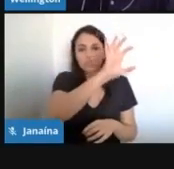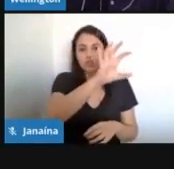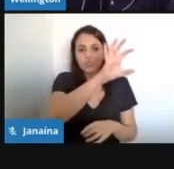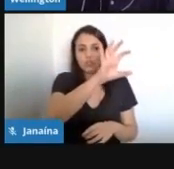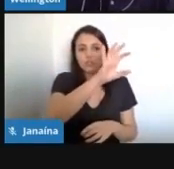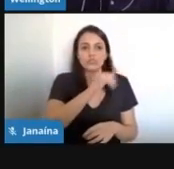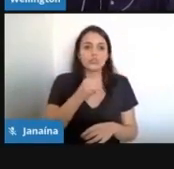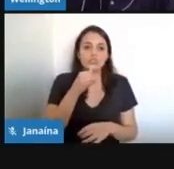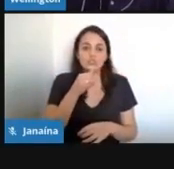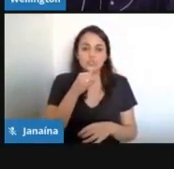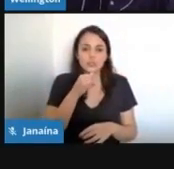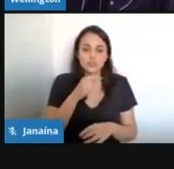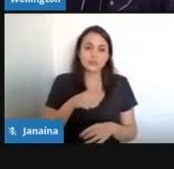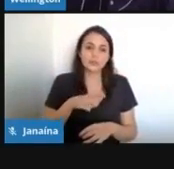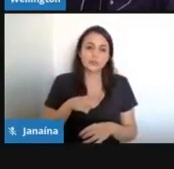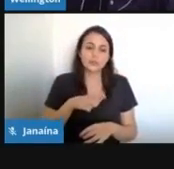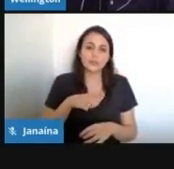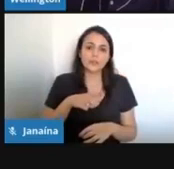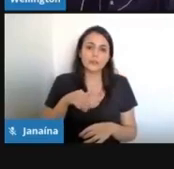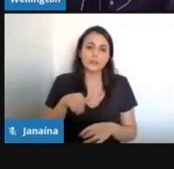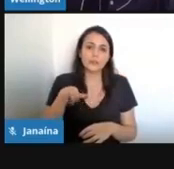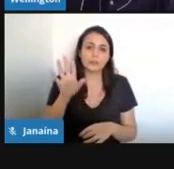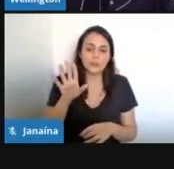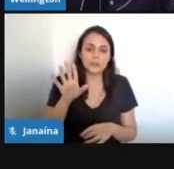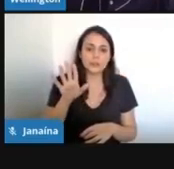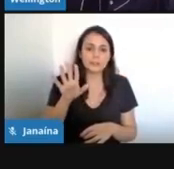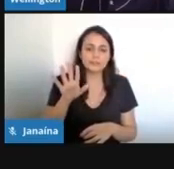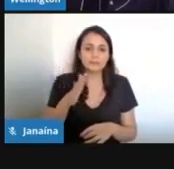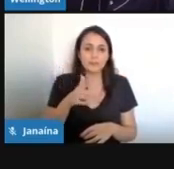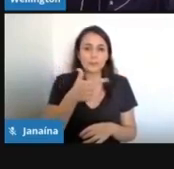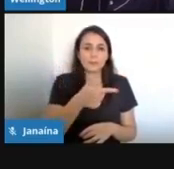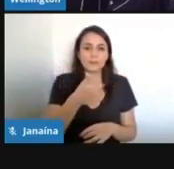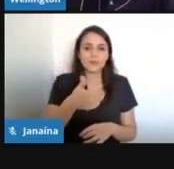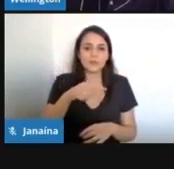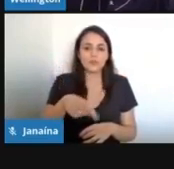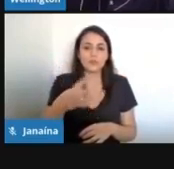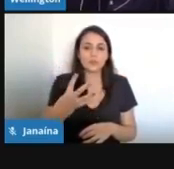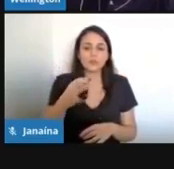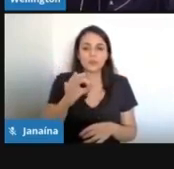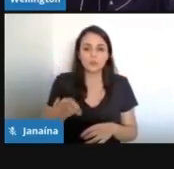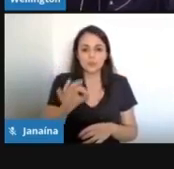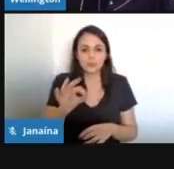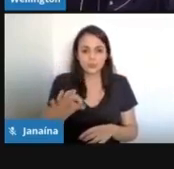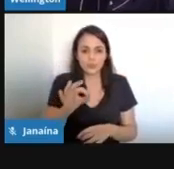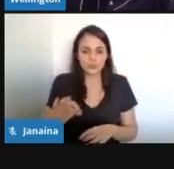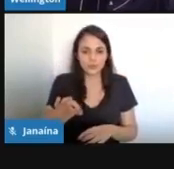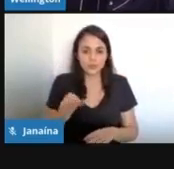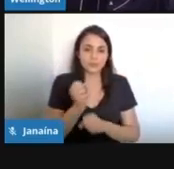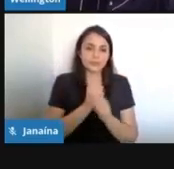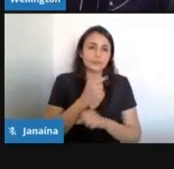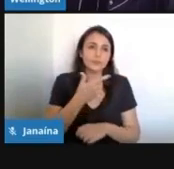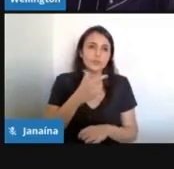por exemplo, nós temos prevalências aí em torno de 21,4%, né? Em